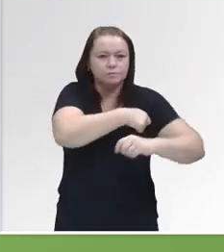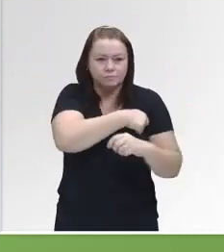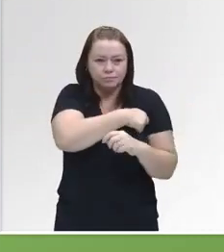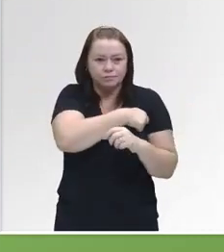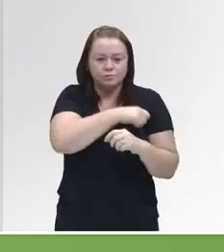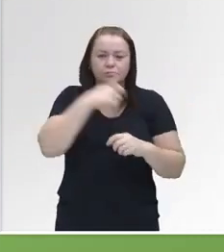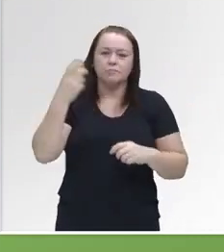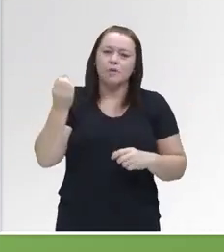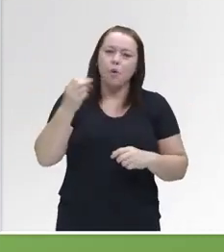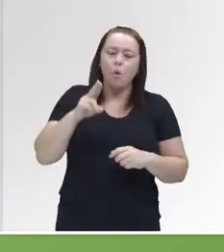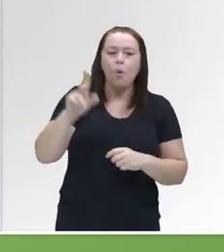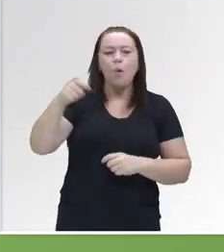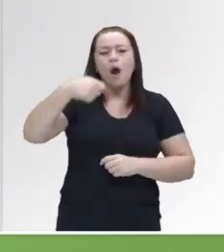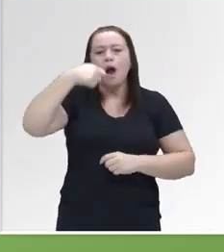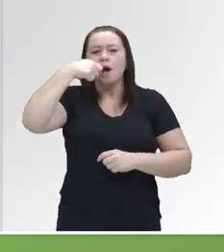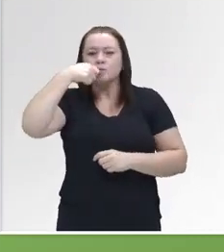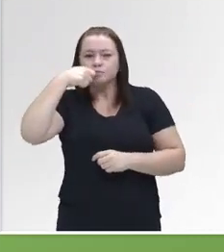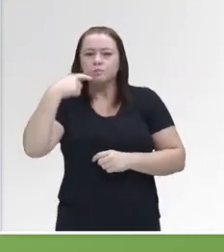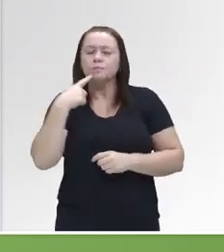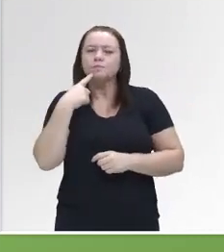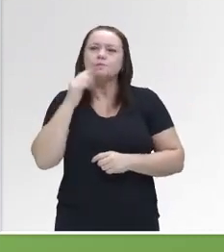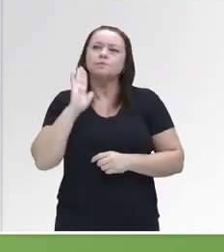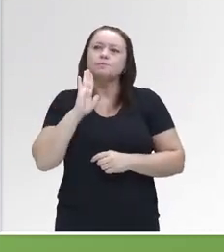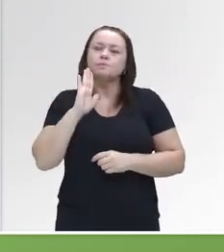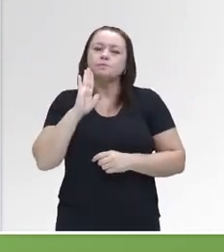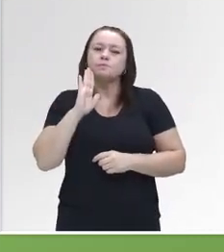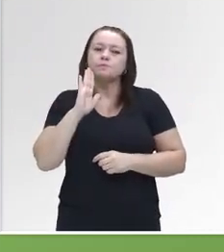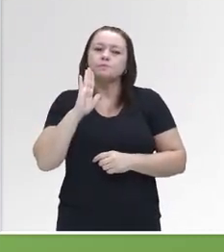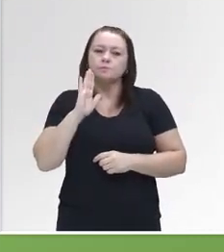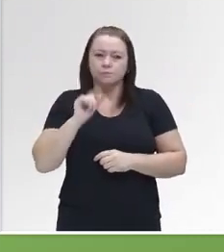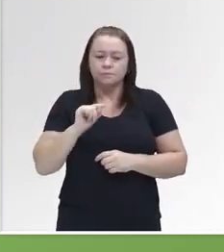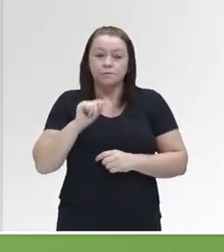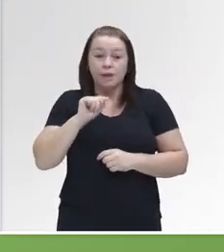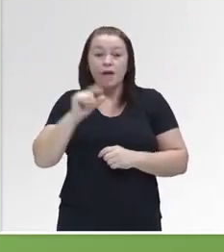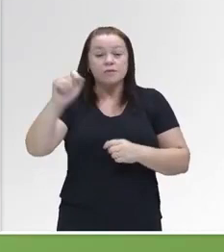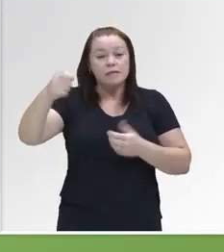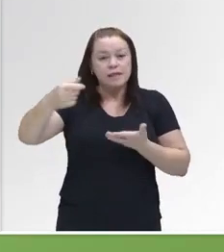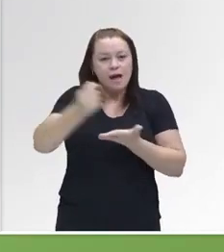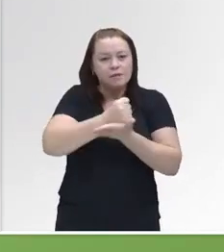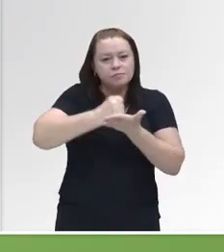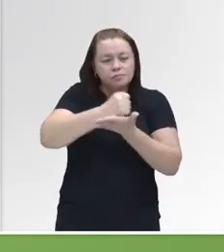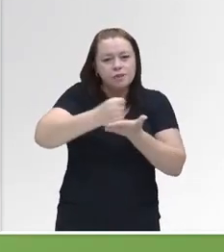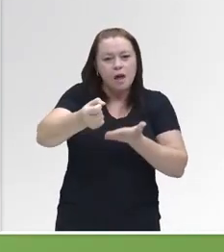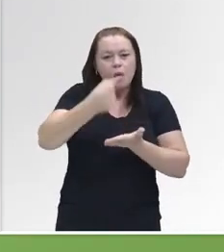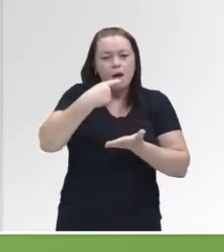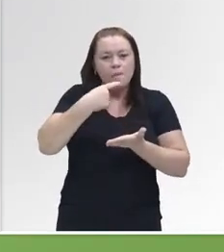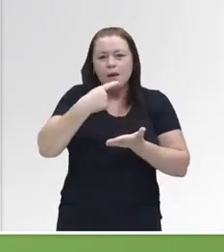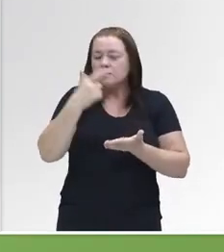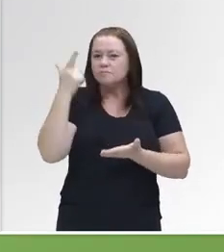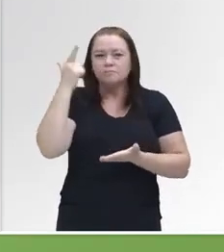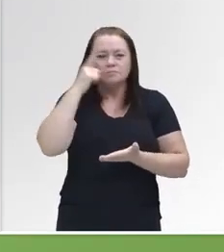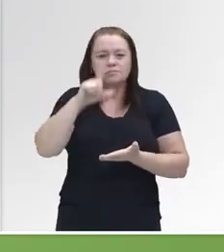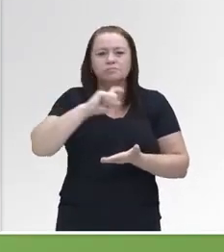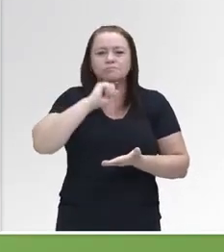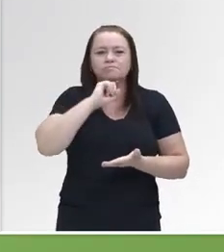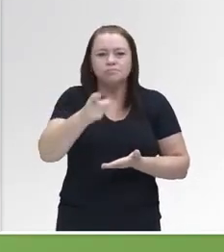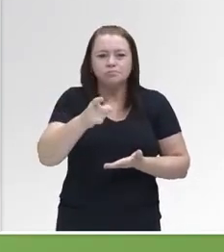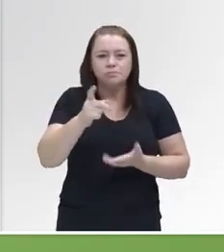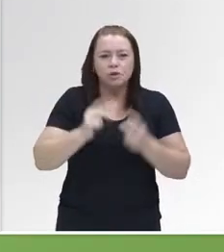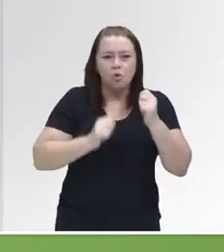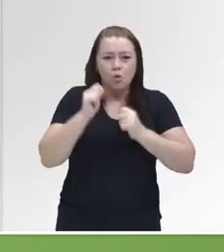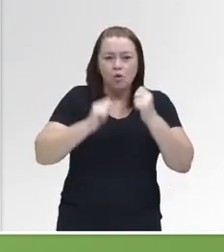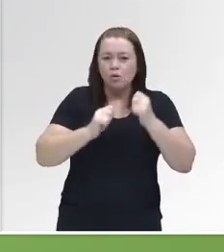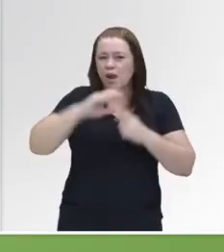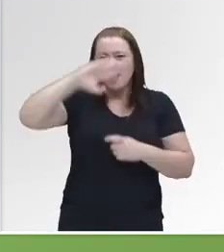além e passar mais um tempo e você não consegue, com a mesma medicação, controlar esse estado